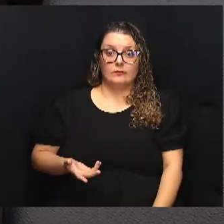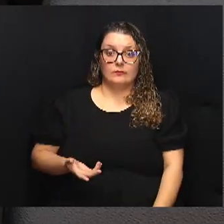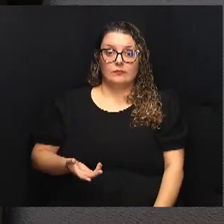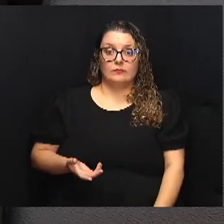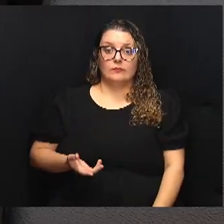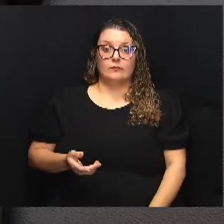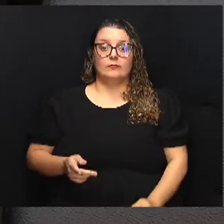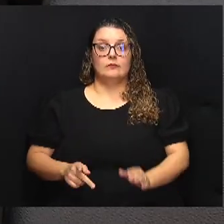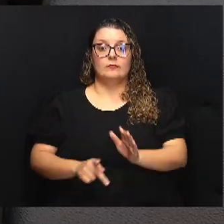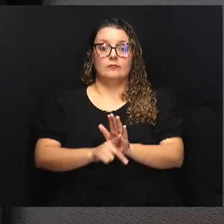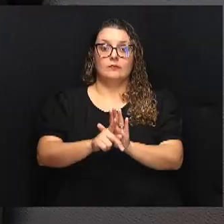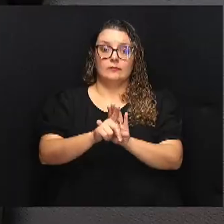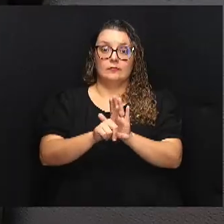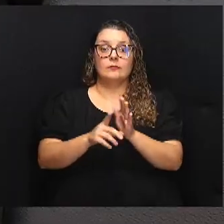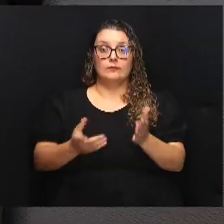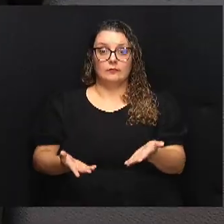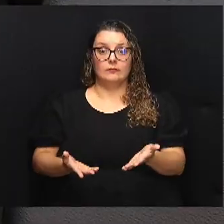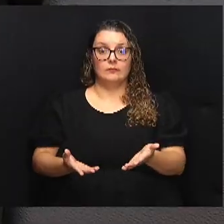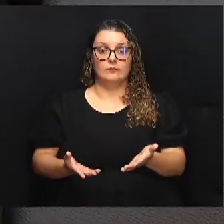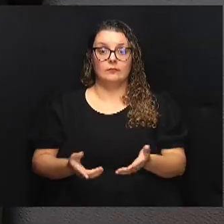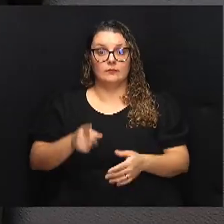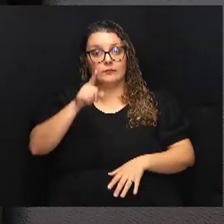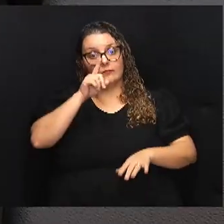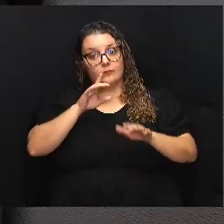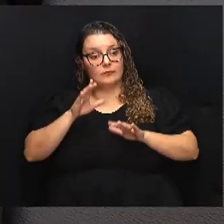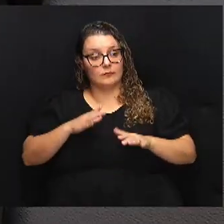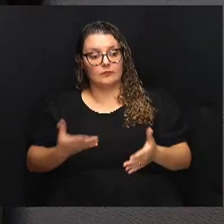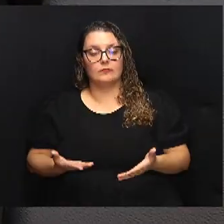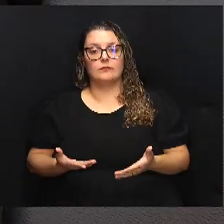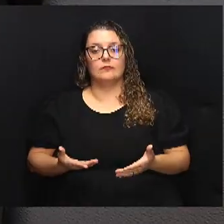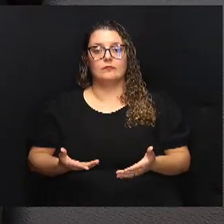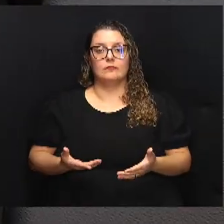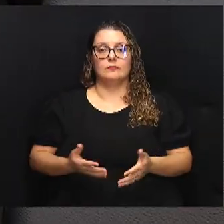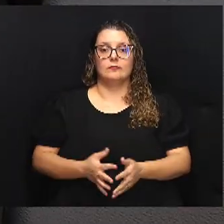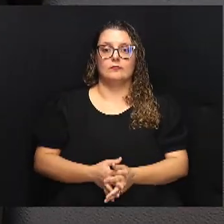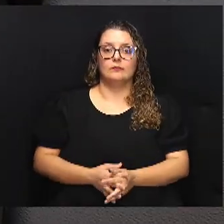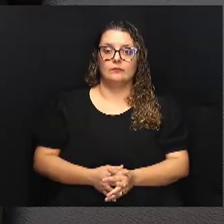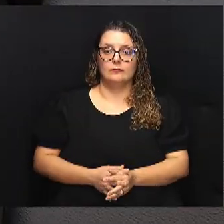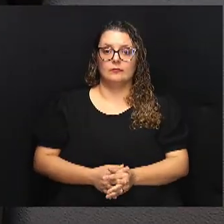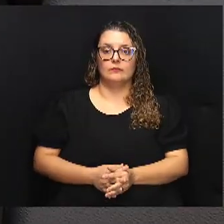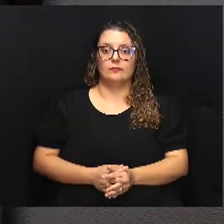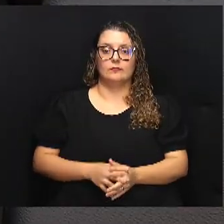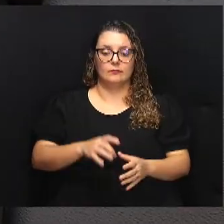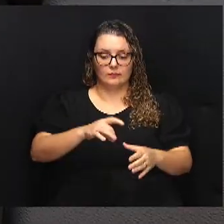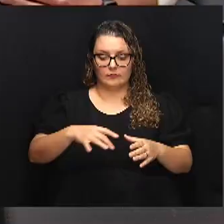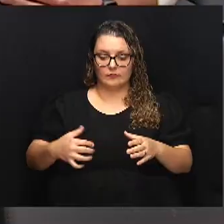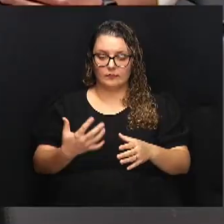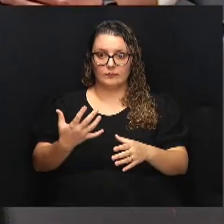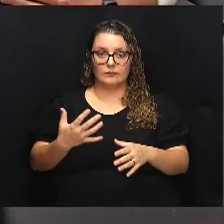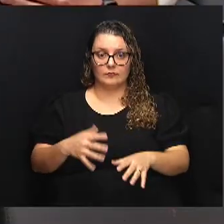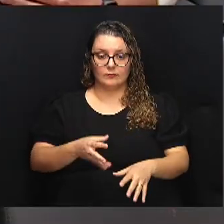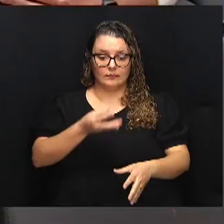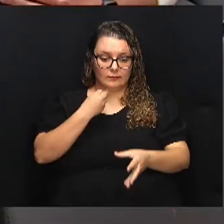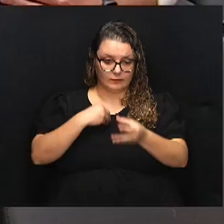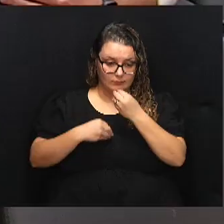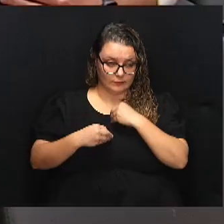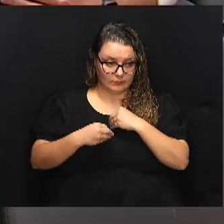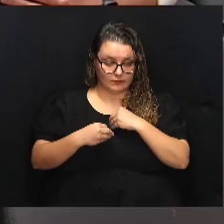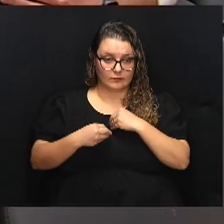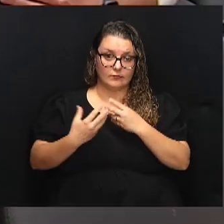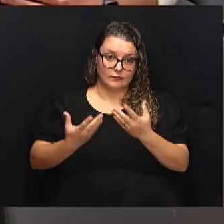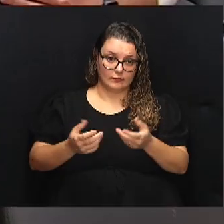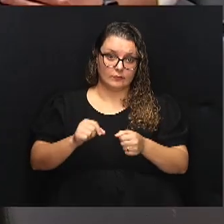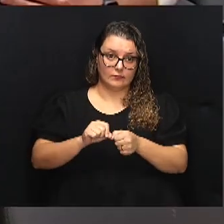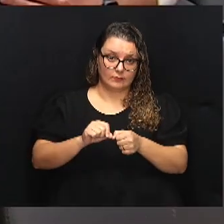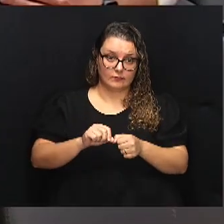esse projeto de lei para que, né, tomem cuidado, para que essas plantas, se forem ingeridas, acabam levando o